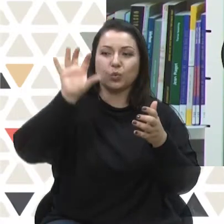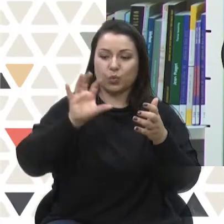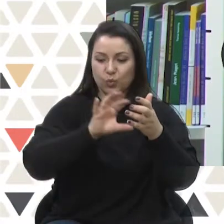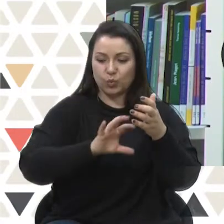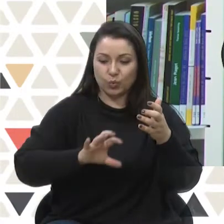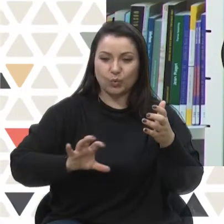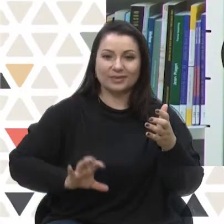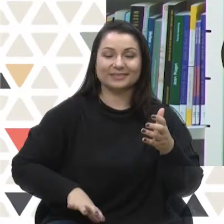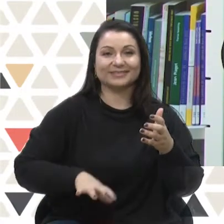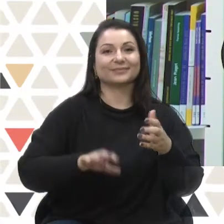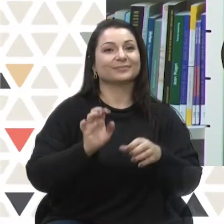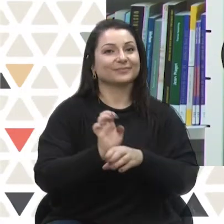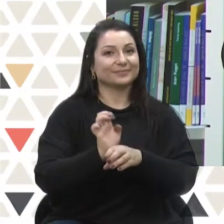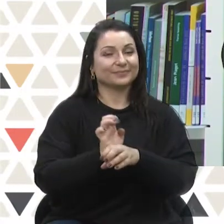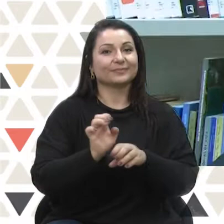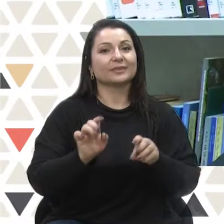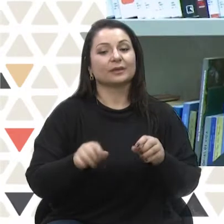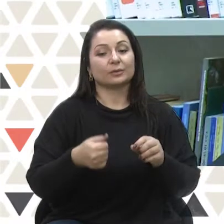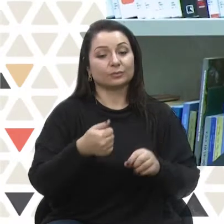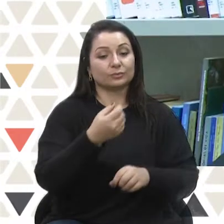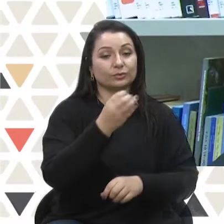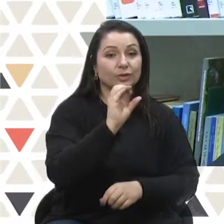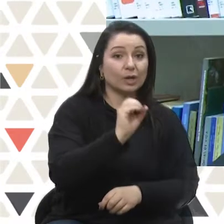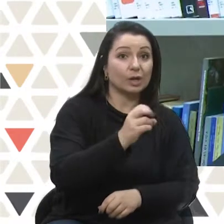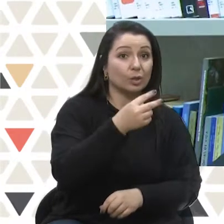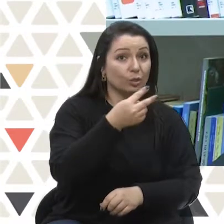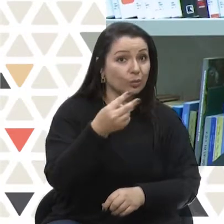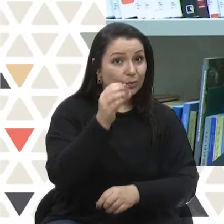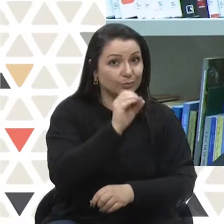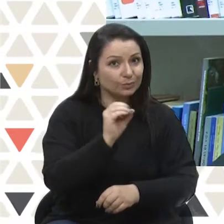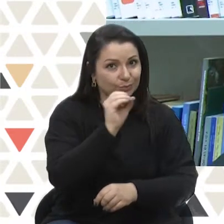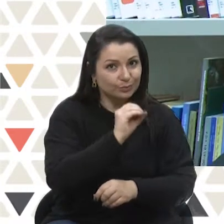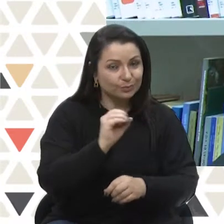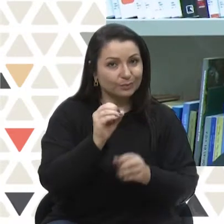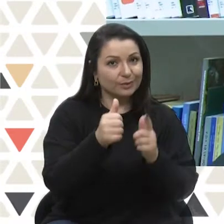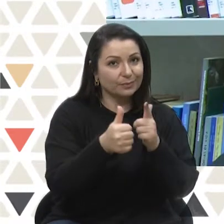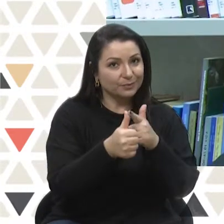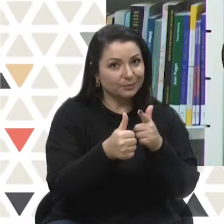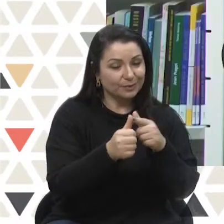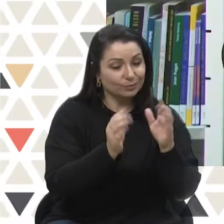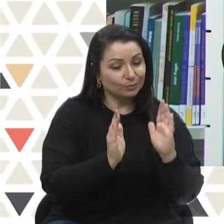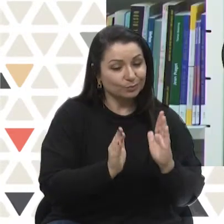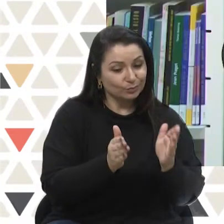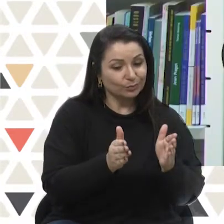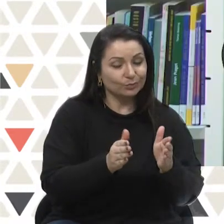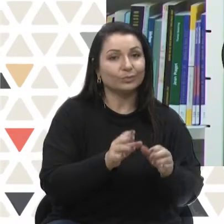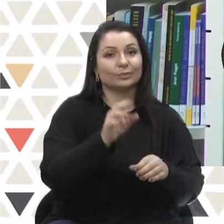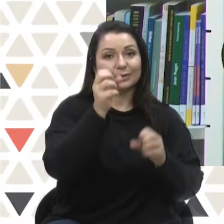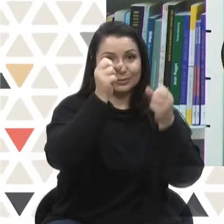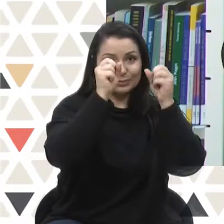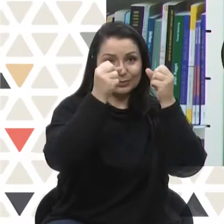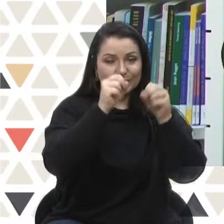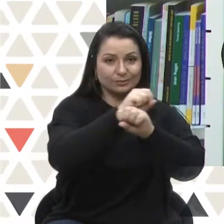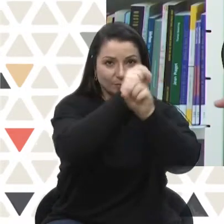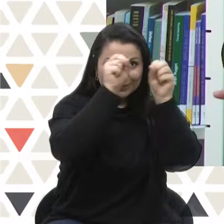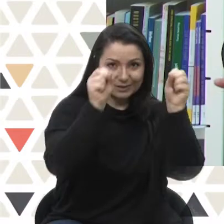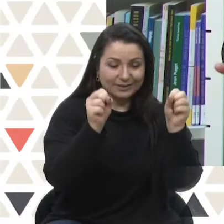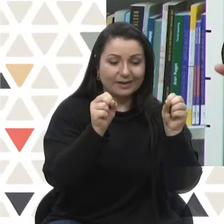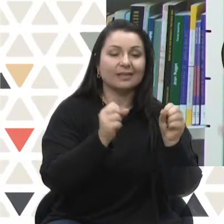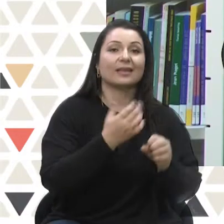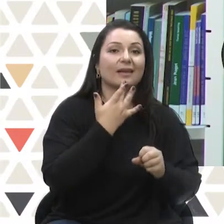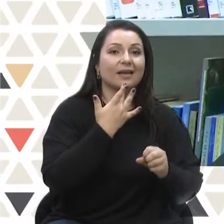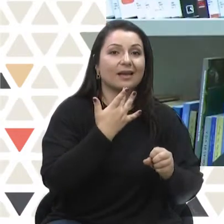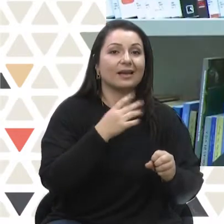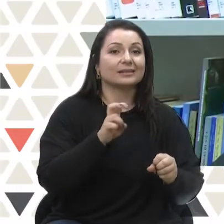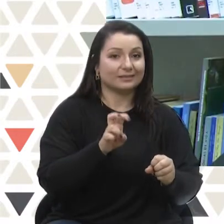divididas pelos 27 Estados da Federação a votação no primeiro turno Será no dia dois de outubro Com início às oito da manhã encerramos